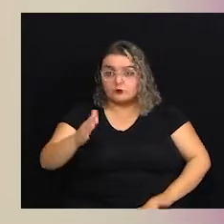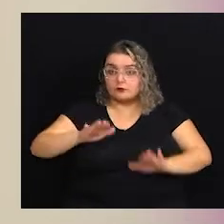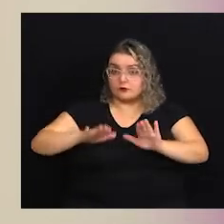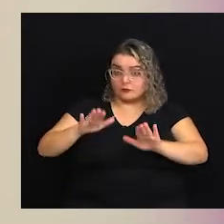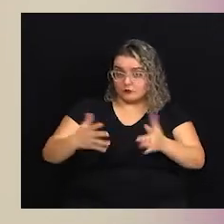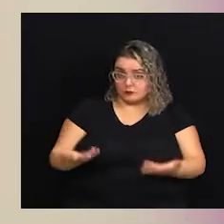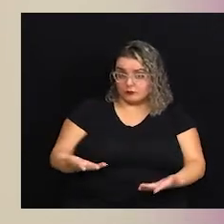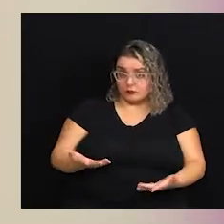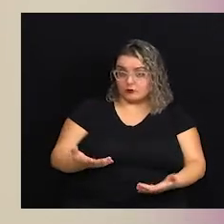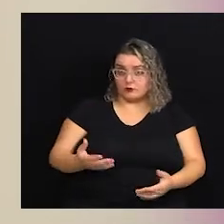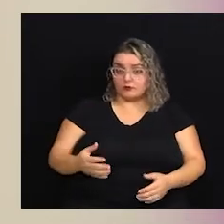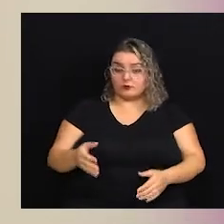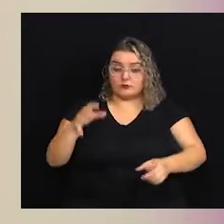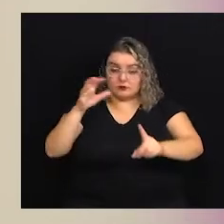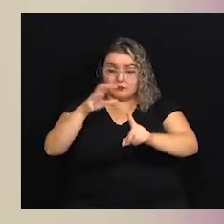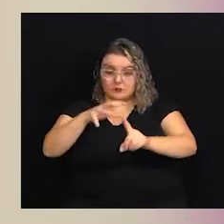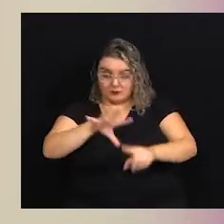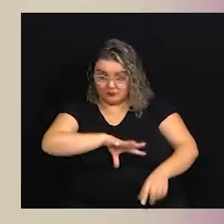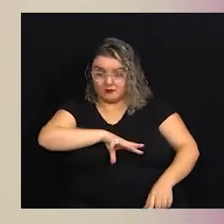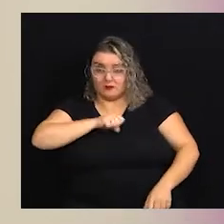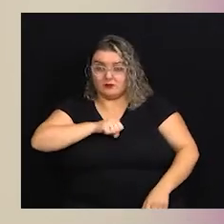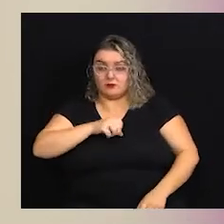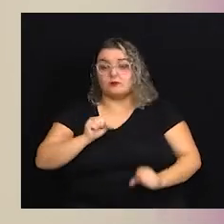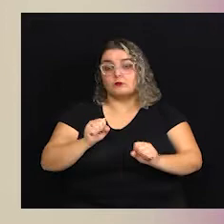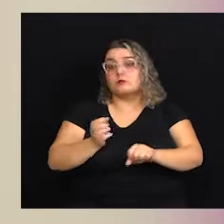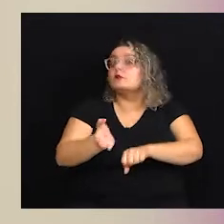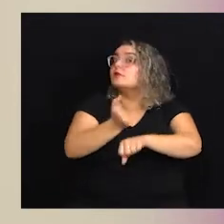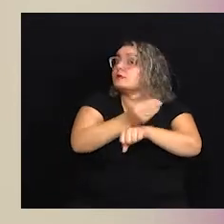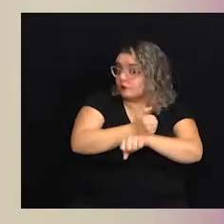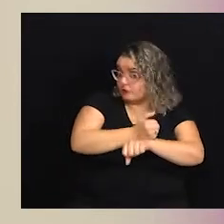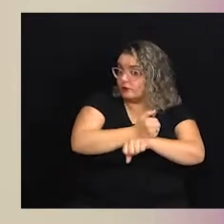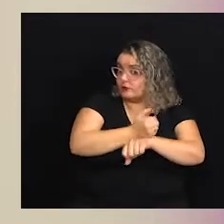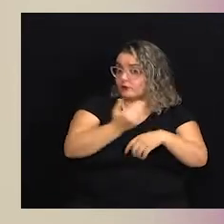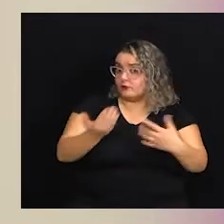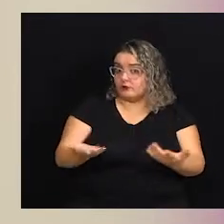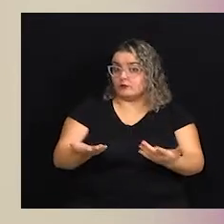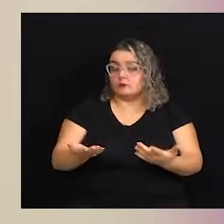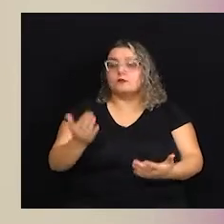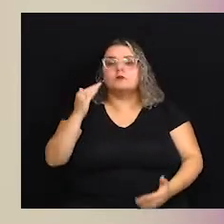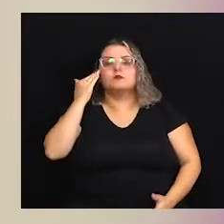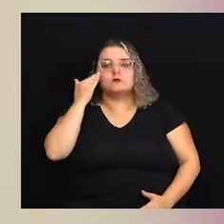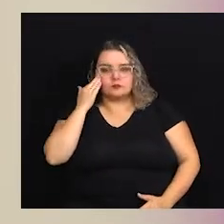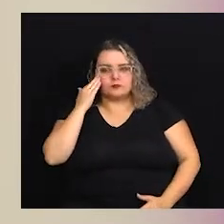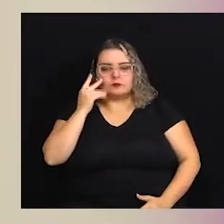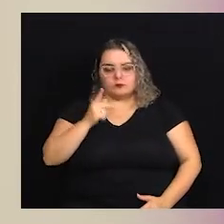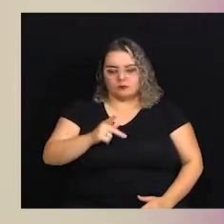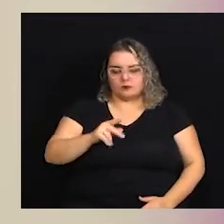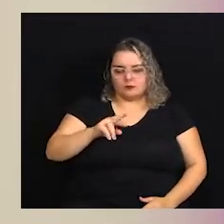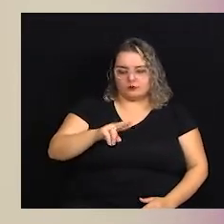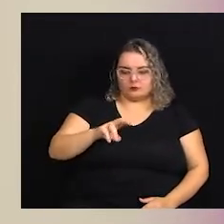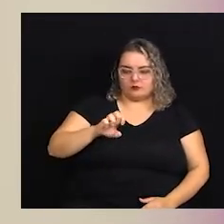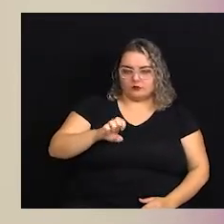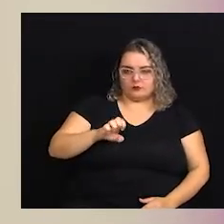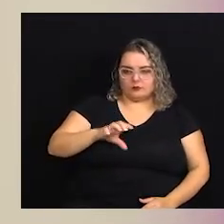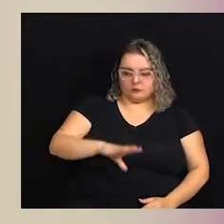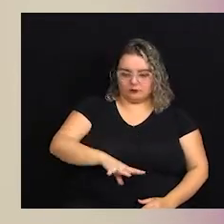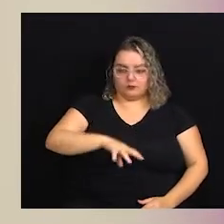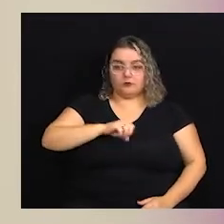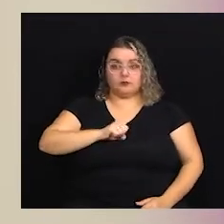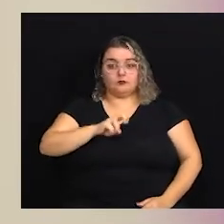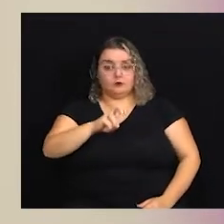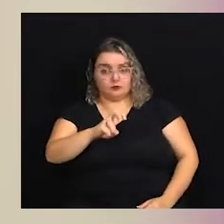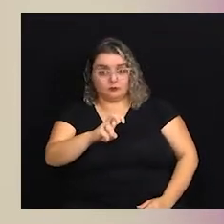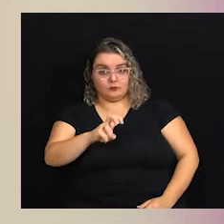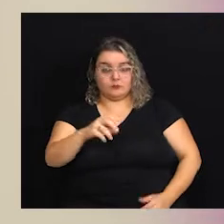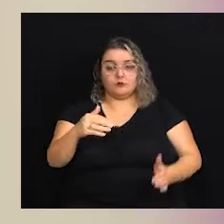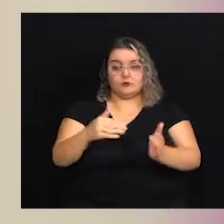esses efeitos da pré-menopausa podem acontecer até antes. Só para que elas entendam, a pré-menopausa pode acontecer de 5 a 7